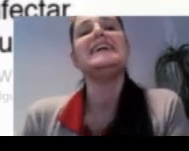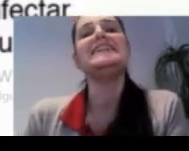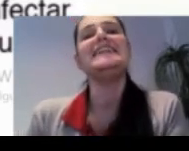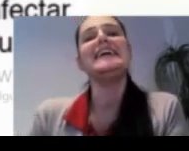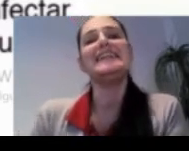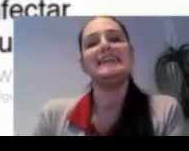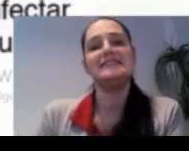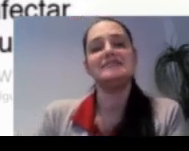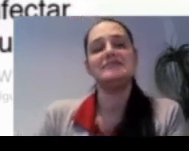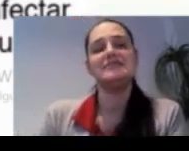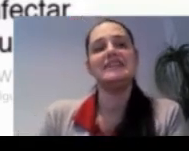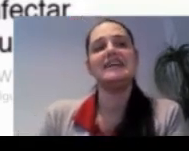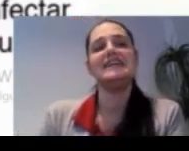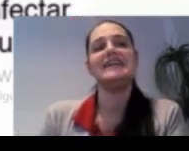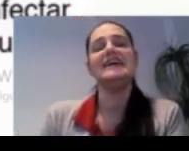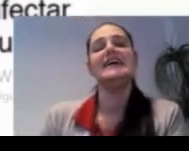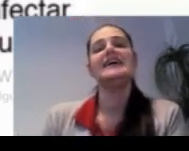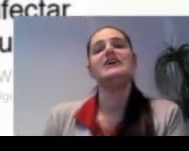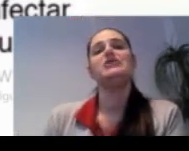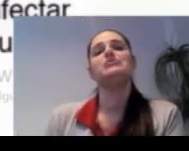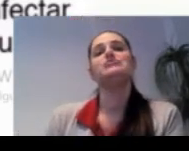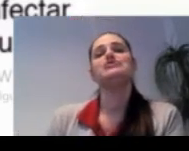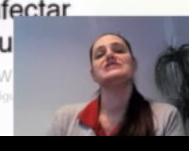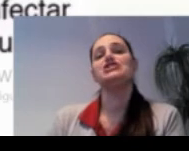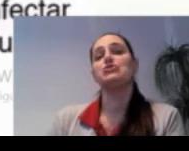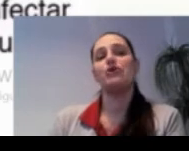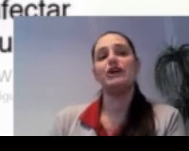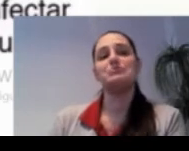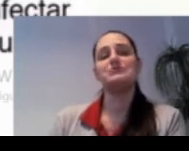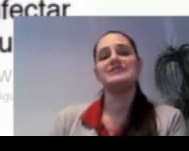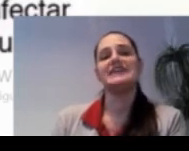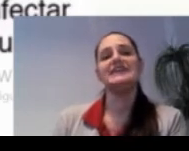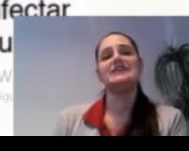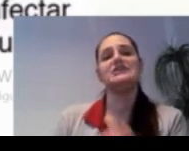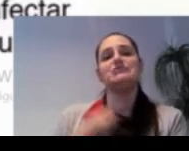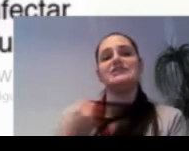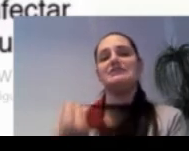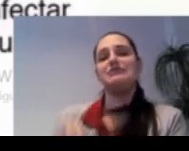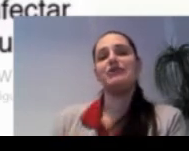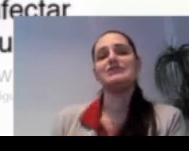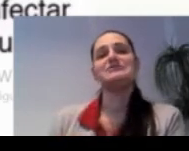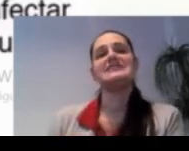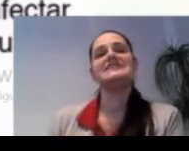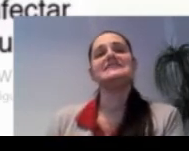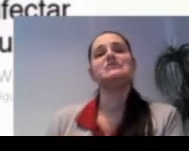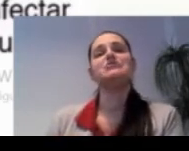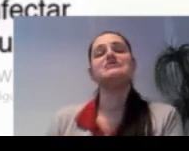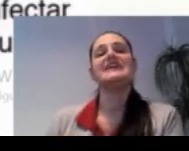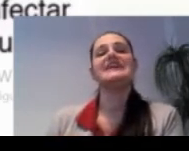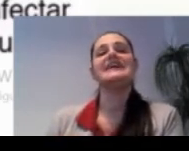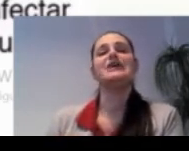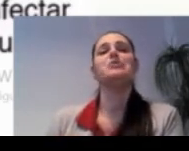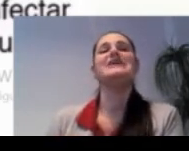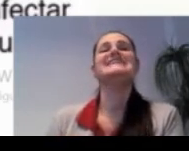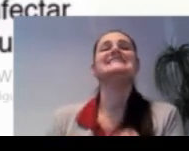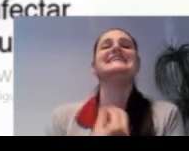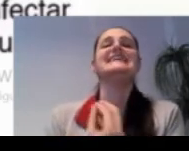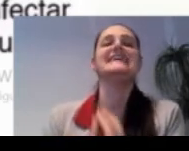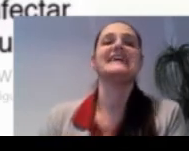seja o RNA dela. E aí, os anticorpos, né, Os linfócitos, eles não